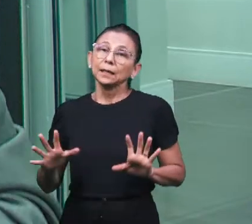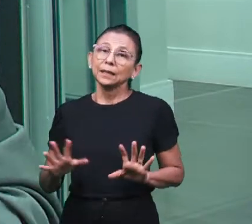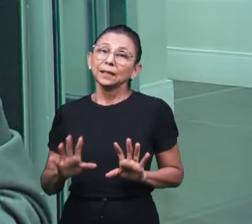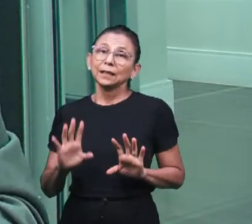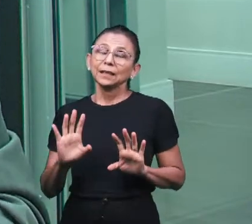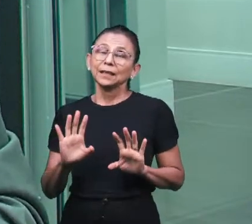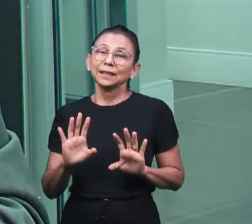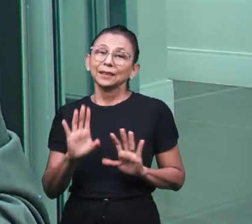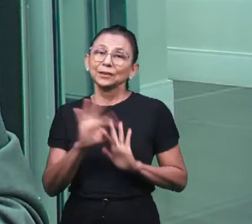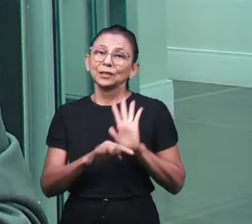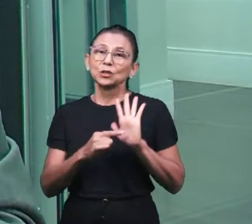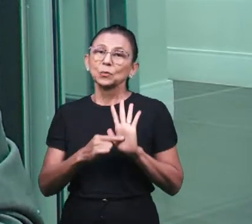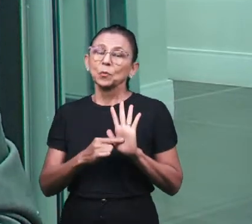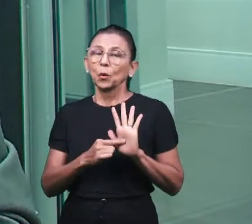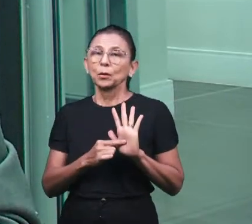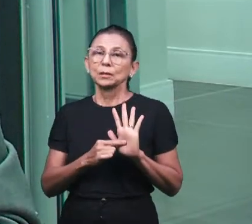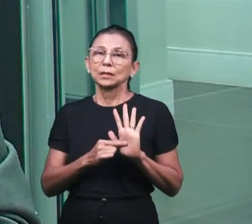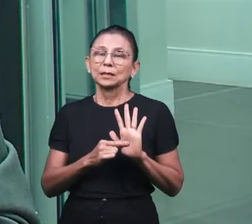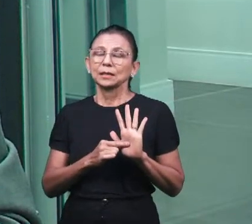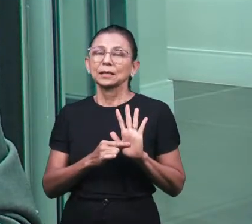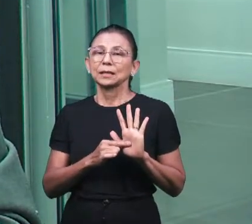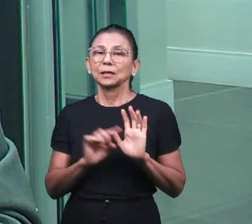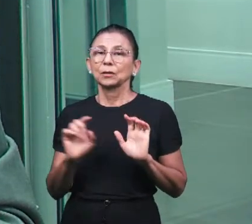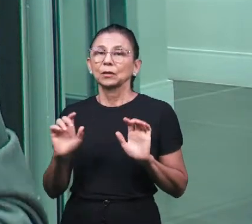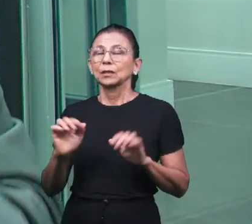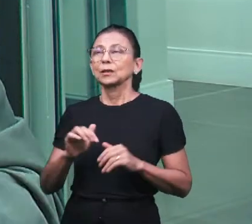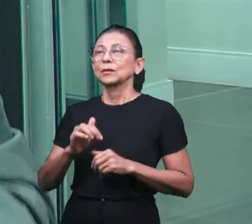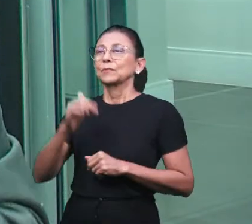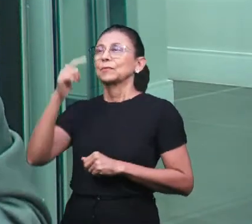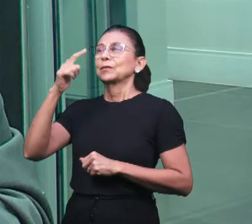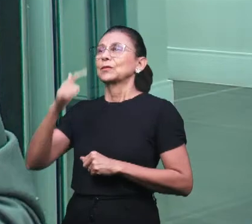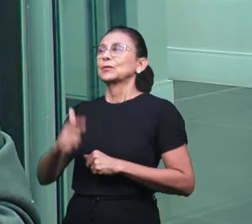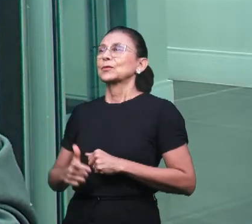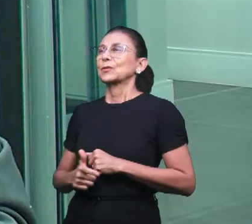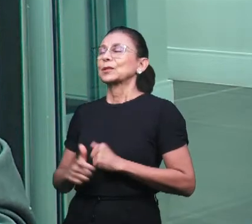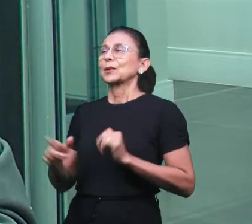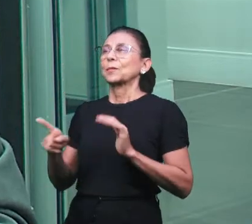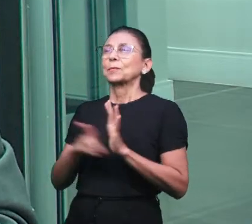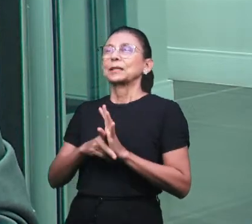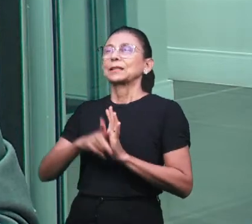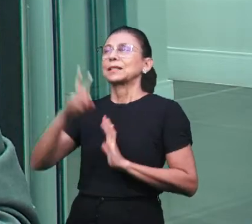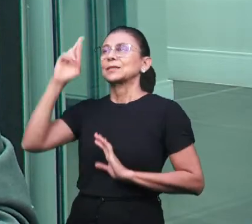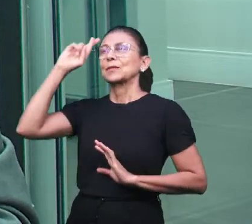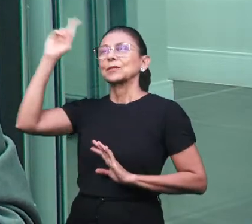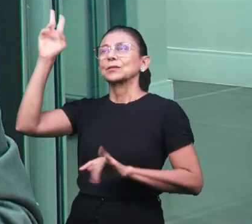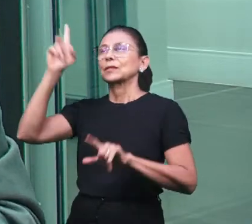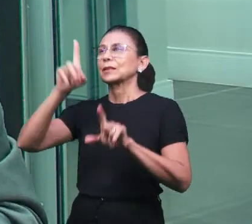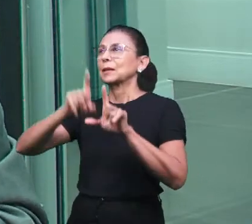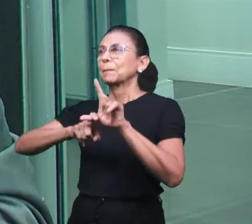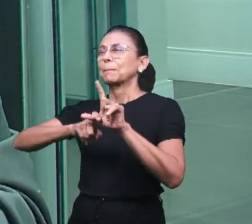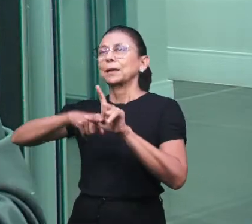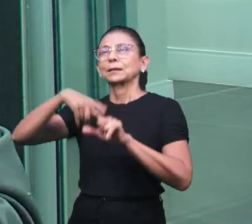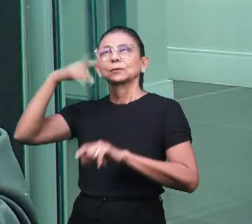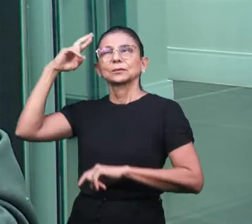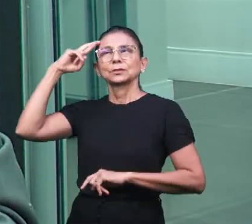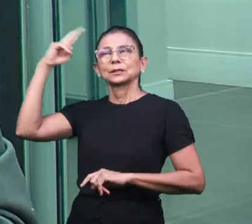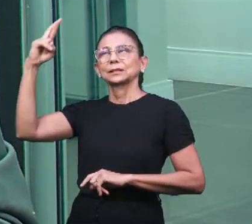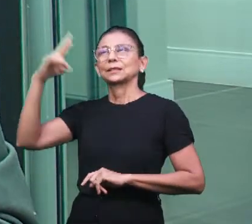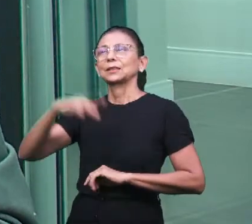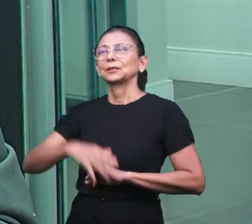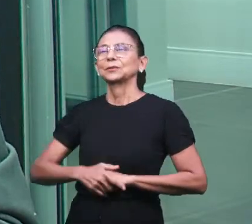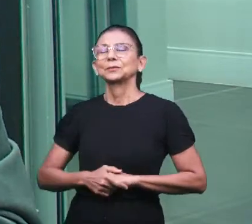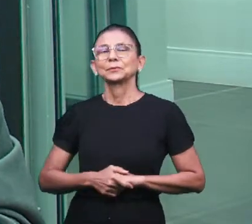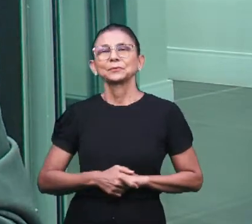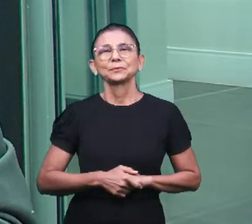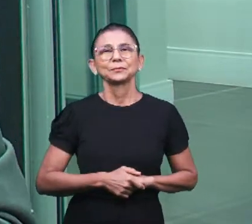Ele tinha orgulho de pertencer ao Senhor, né? De ser dependente de Deus, né? Por isso que ele diz, sou teu, salva-me.